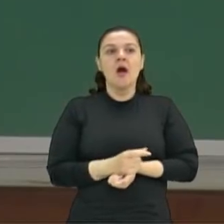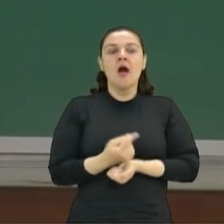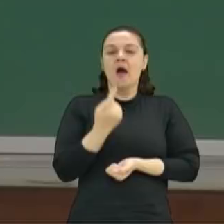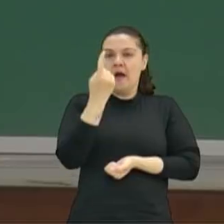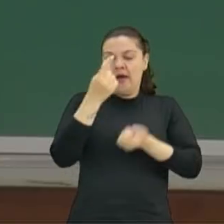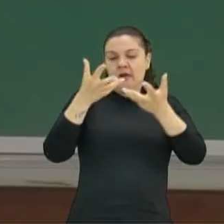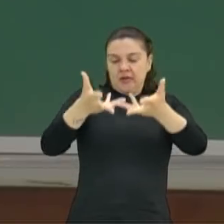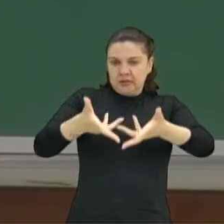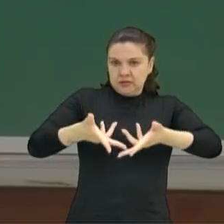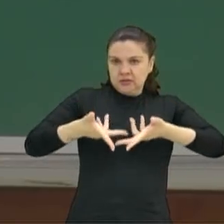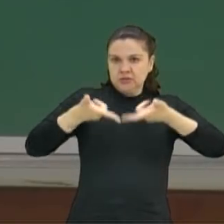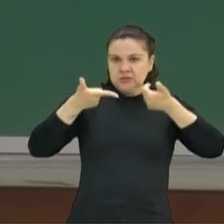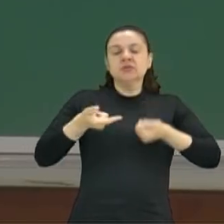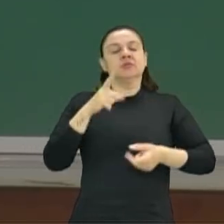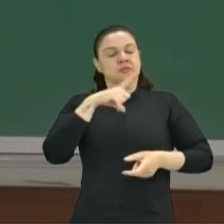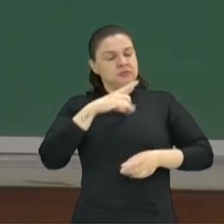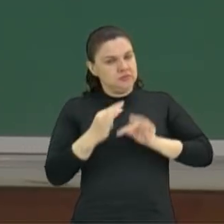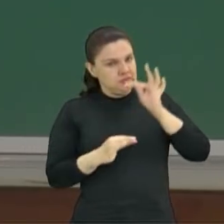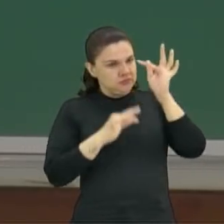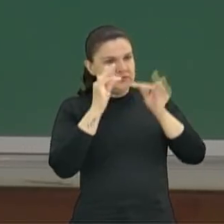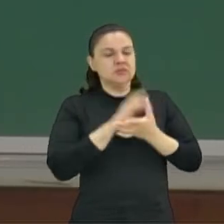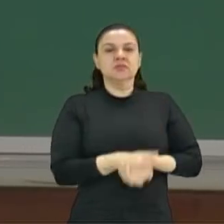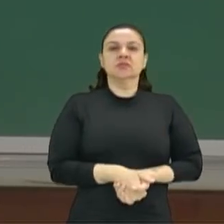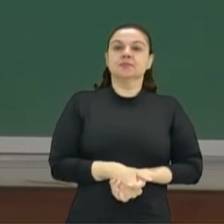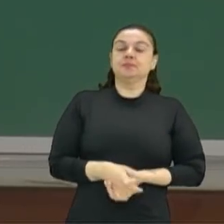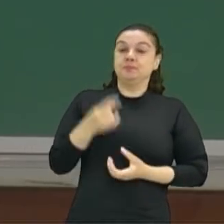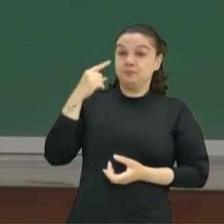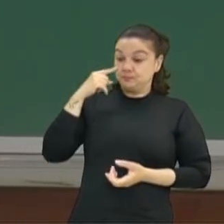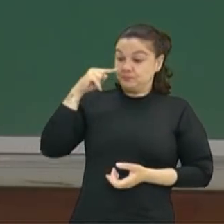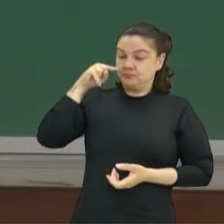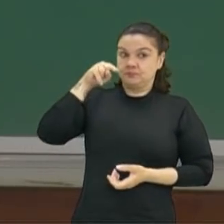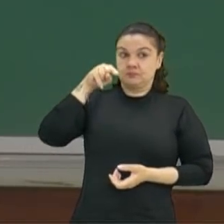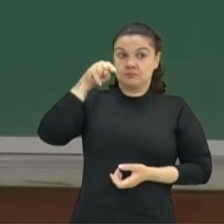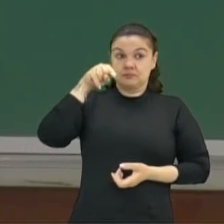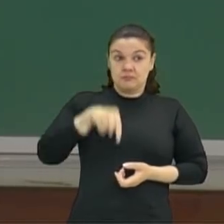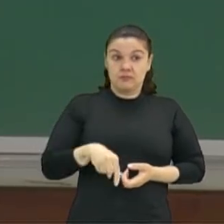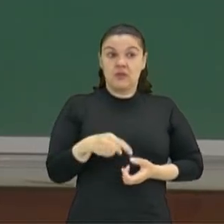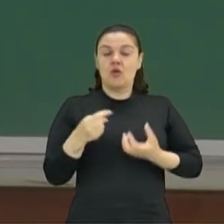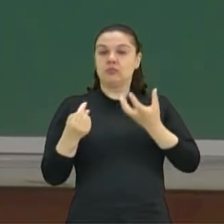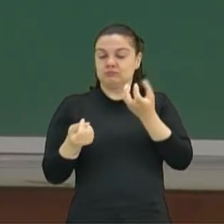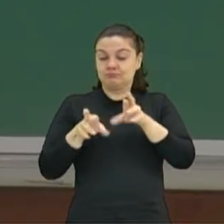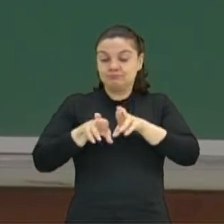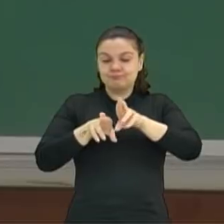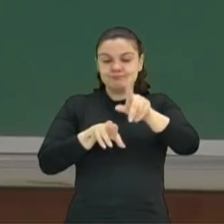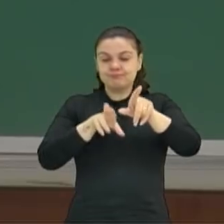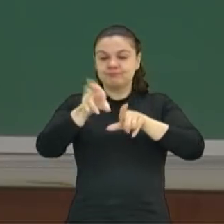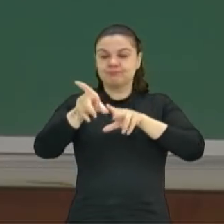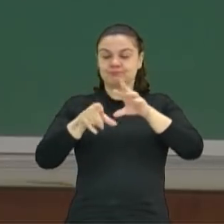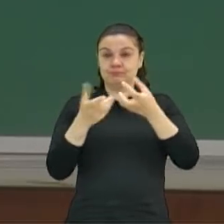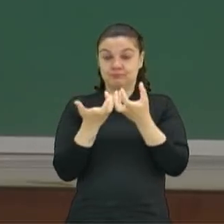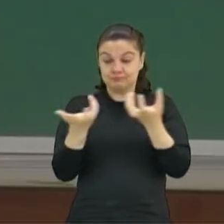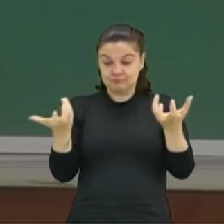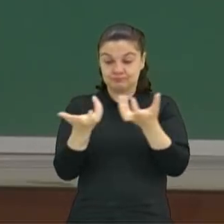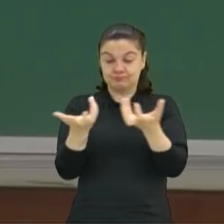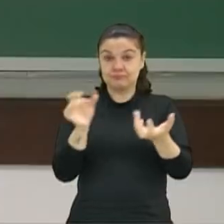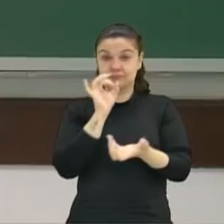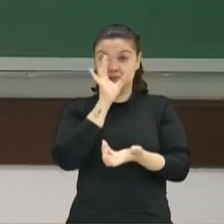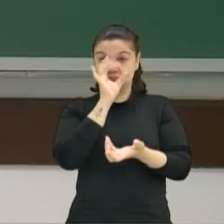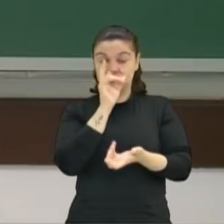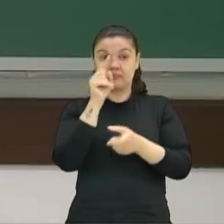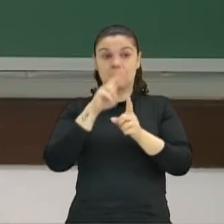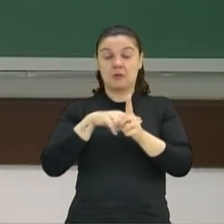de maquinário, tecnologia. Aqui, policultura, mais um tipo de cultura,